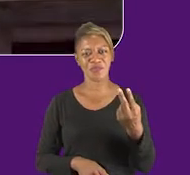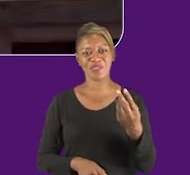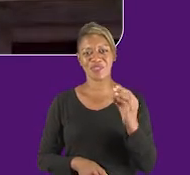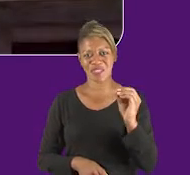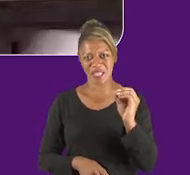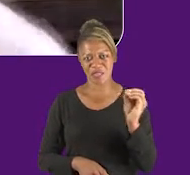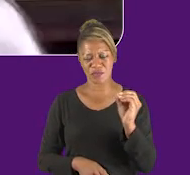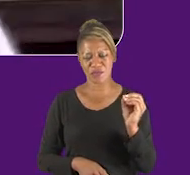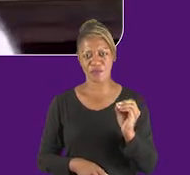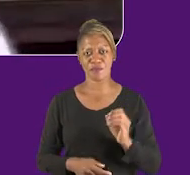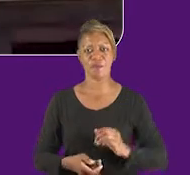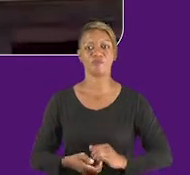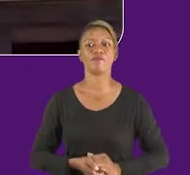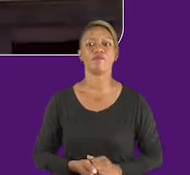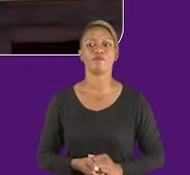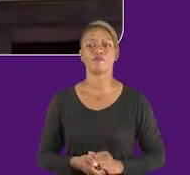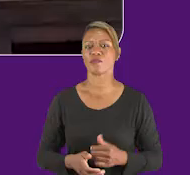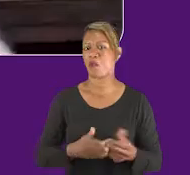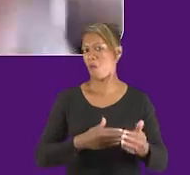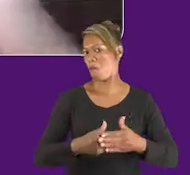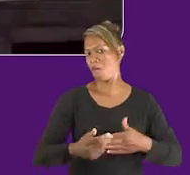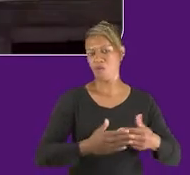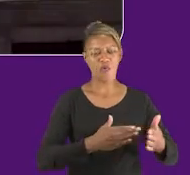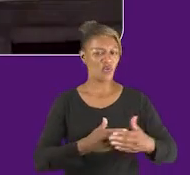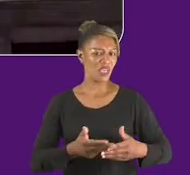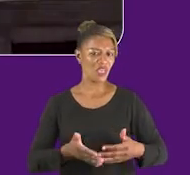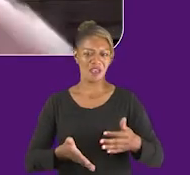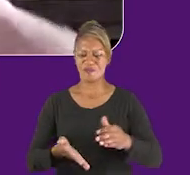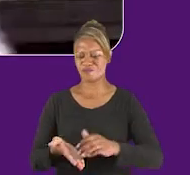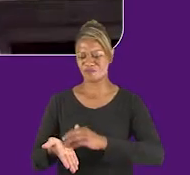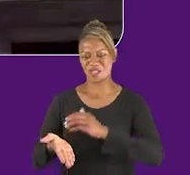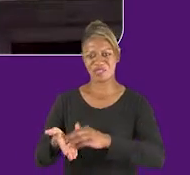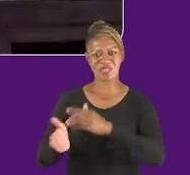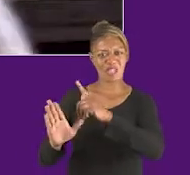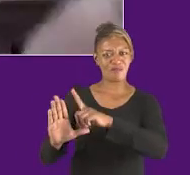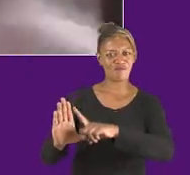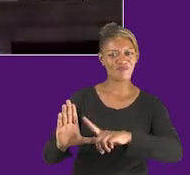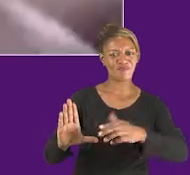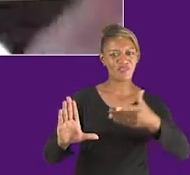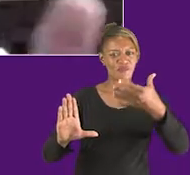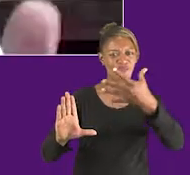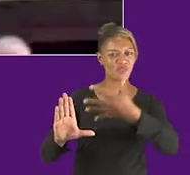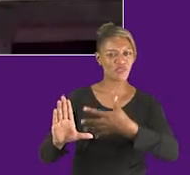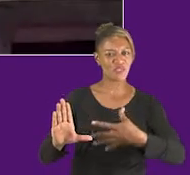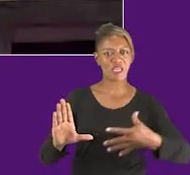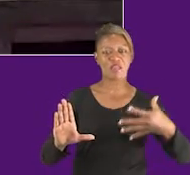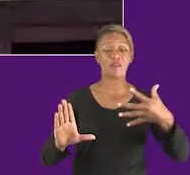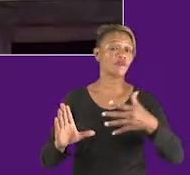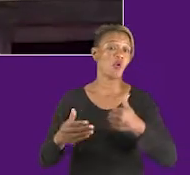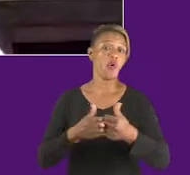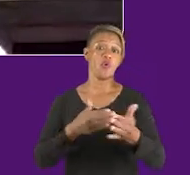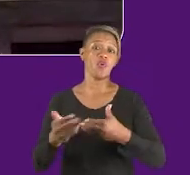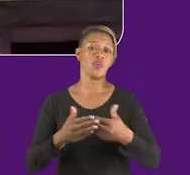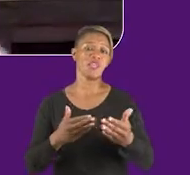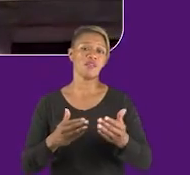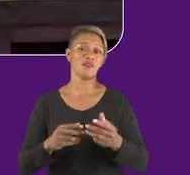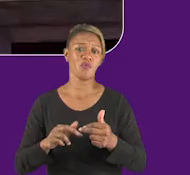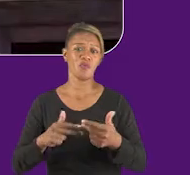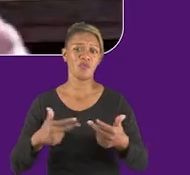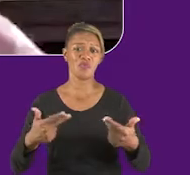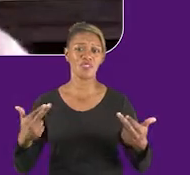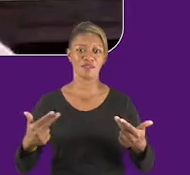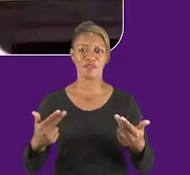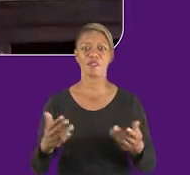na interface visual seja na tela seja a imagem seja no design de boa para alguma coisa assim é Então